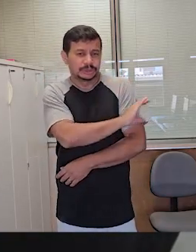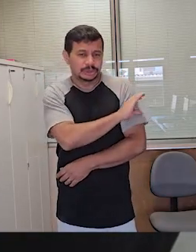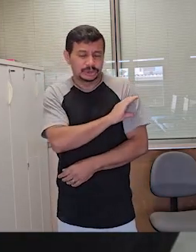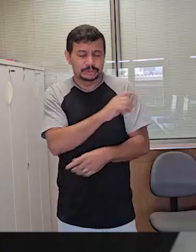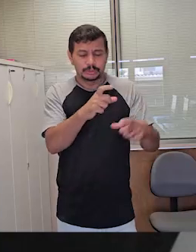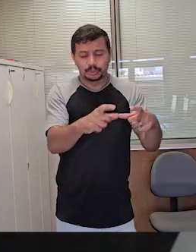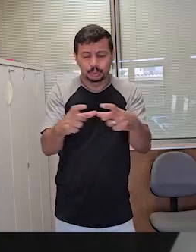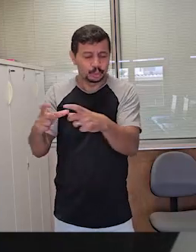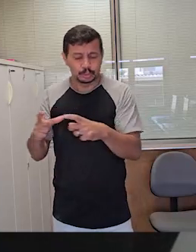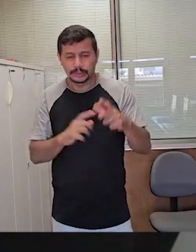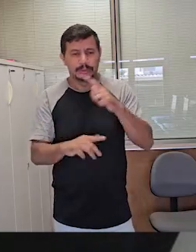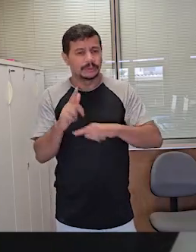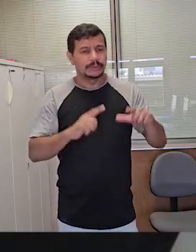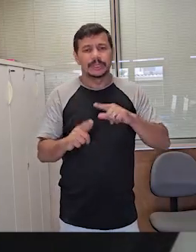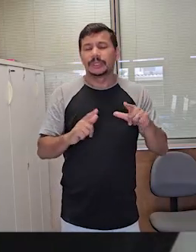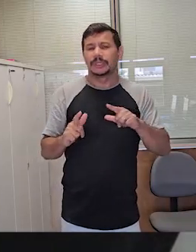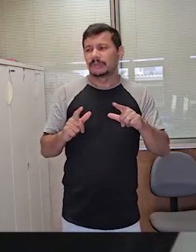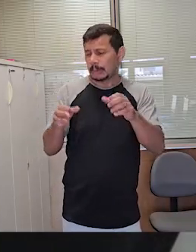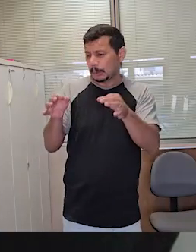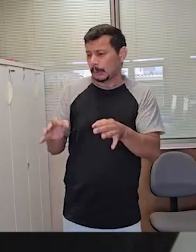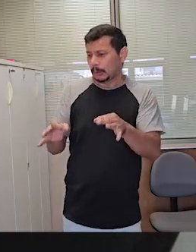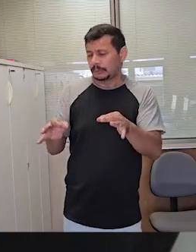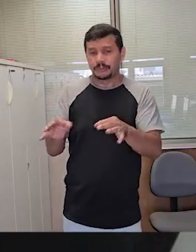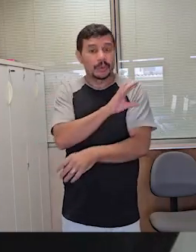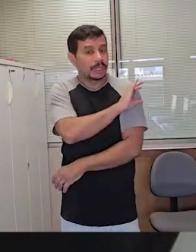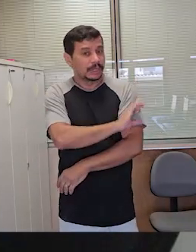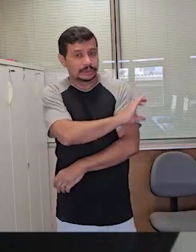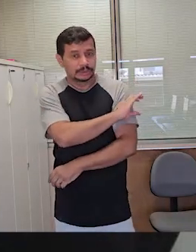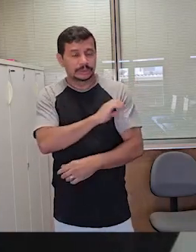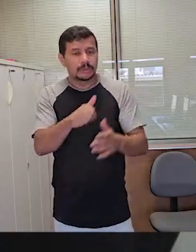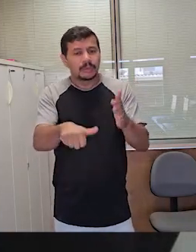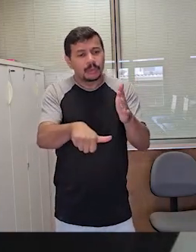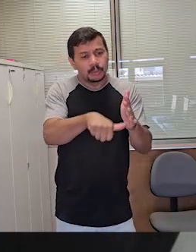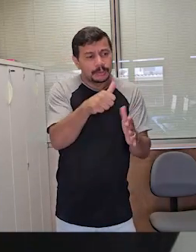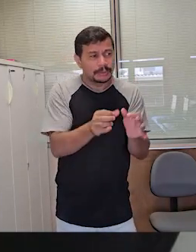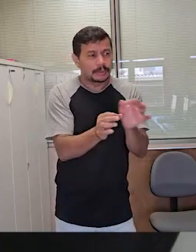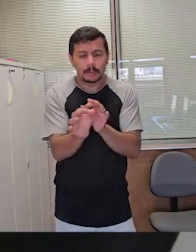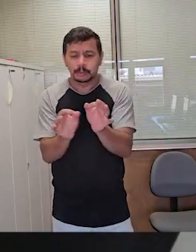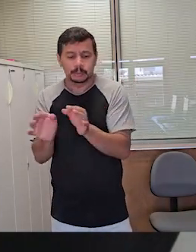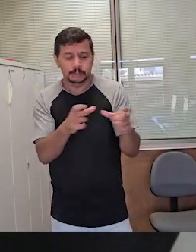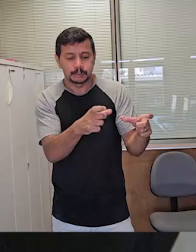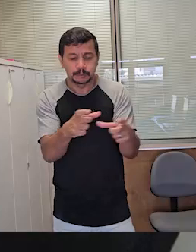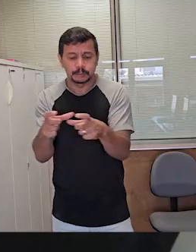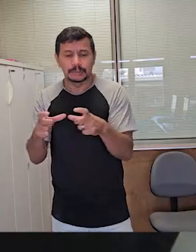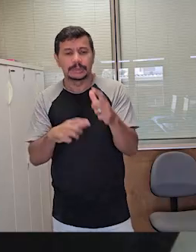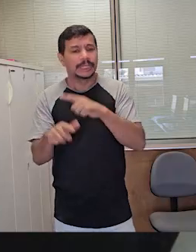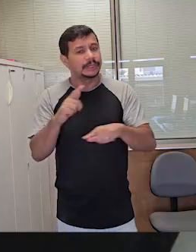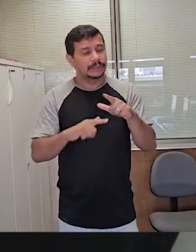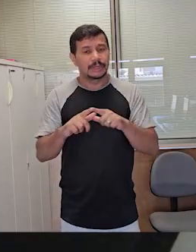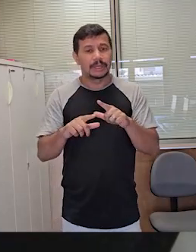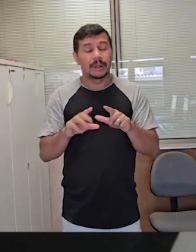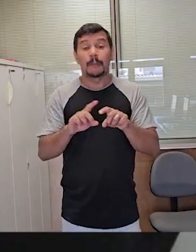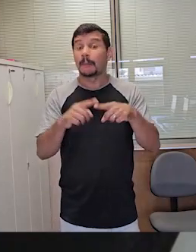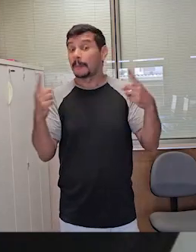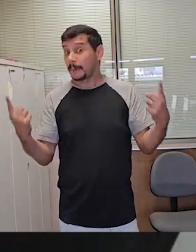Nós também não vamos demonizar a CIPA. A CIPA é o primeiro passo para fazer a organização do local de trabalho, mas ela sozinha, né? Ela